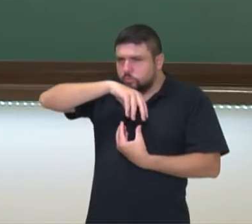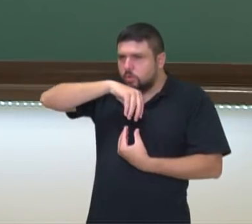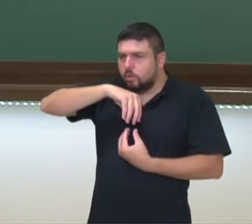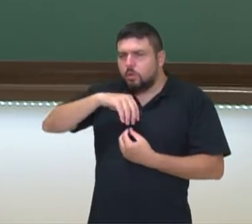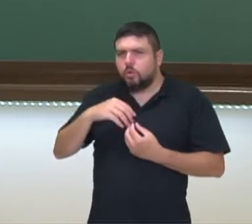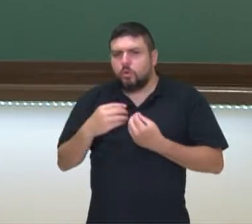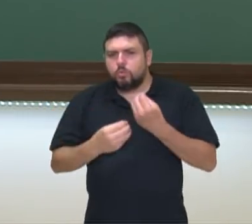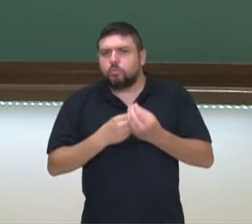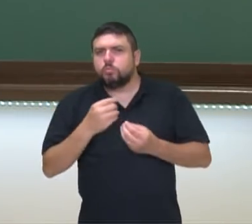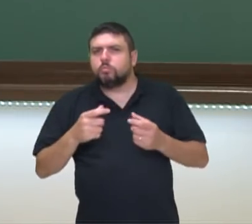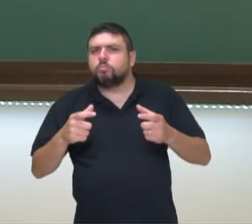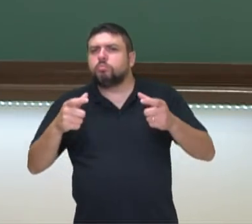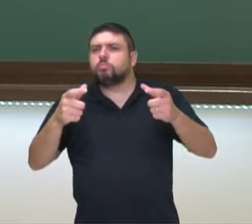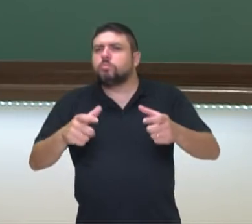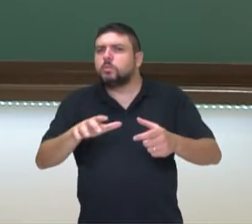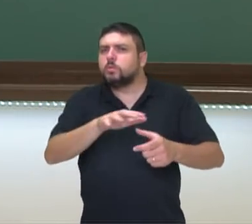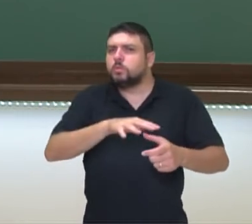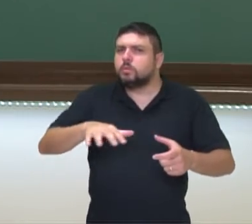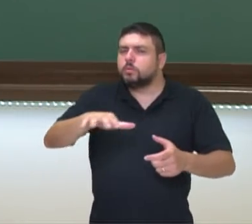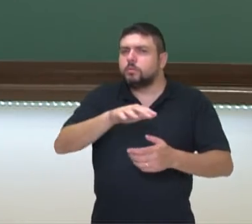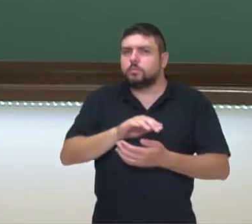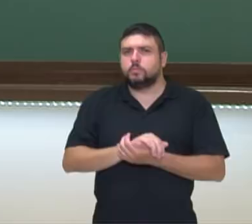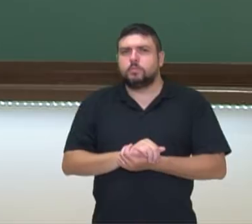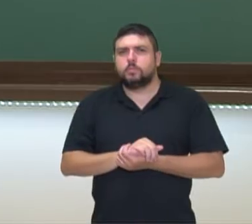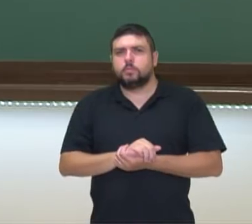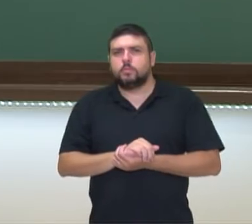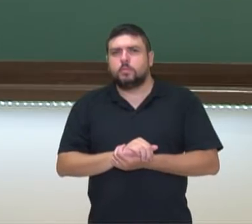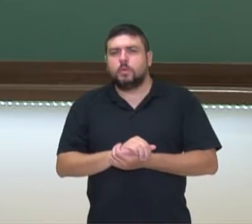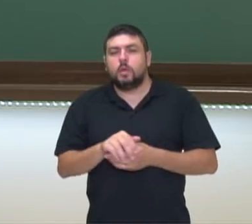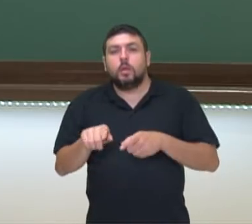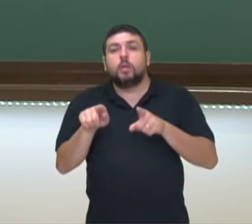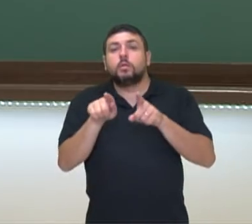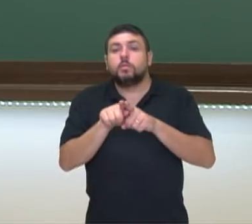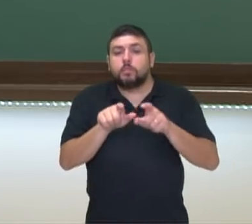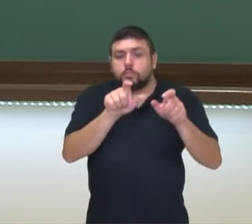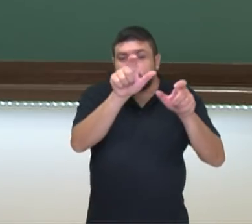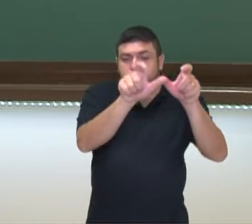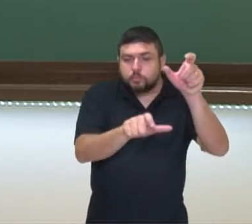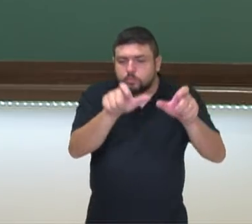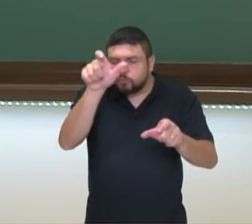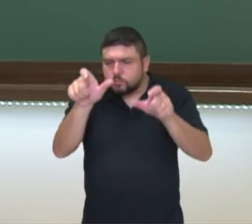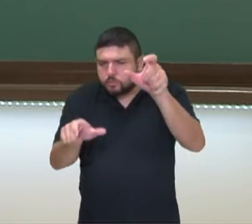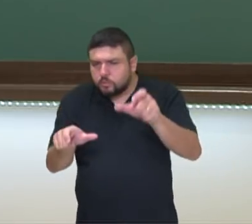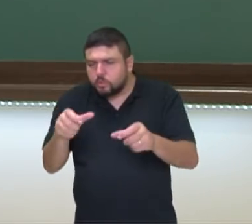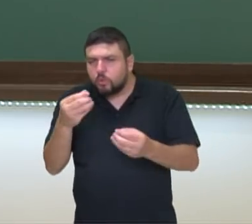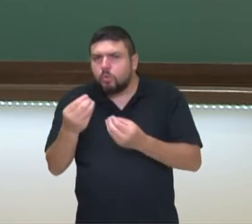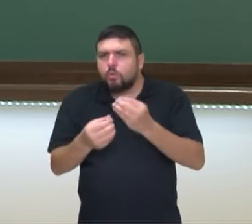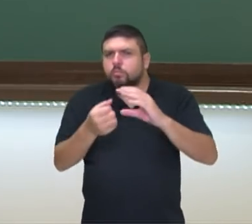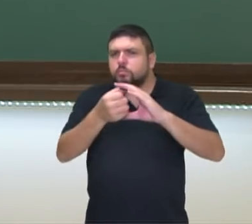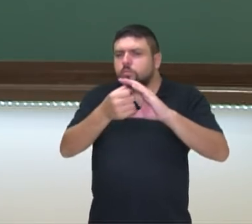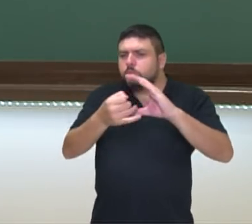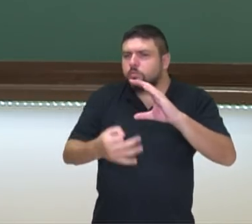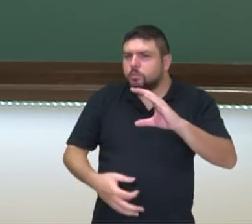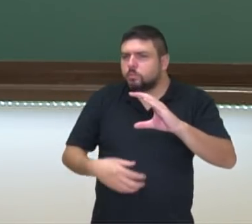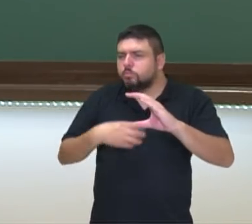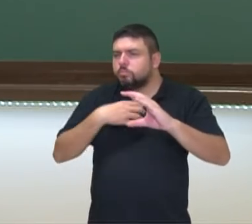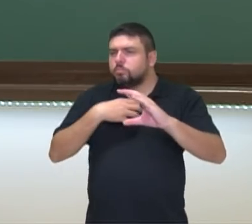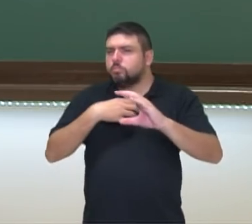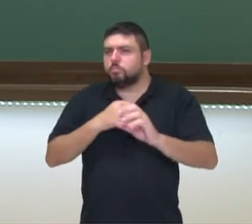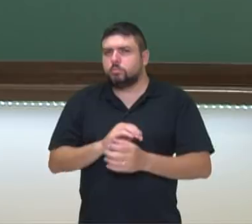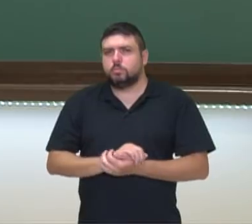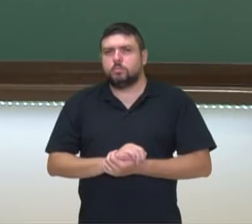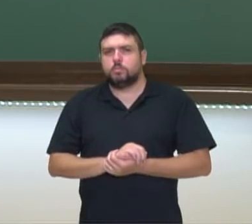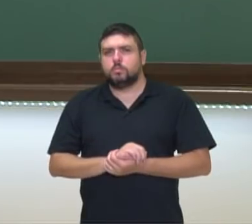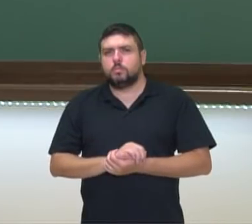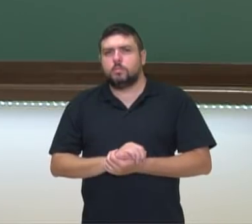você vai utilizar, também é importante. E quais características esses personagens vão ter para gerar esse suspense. Então,